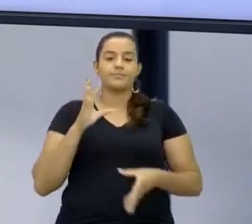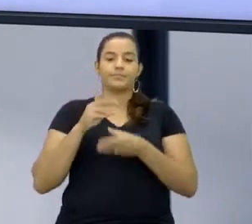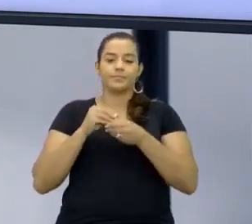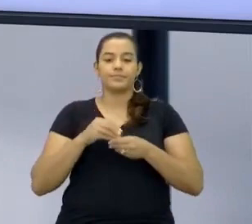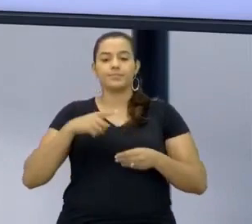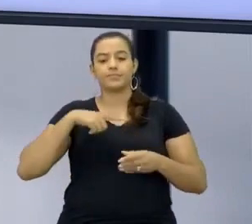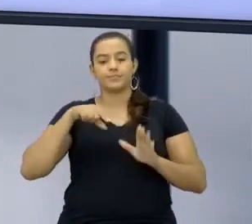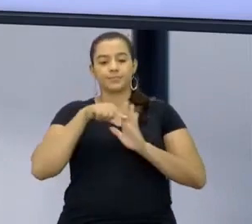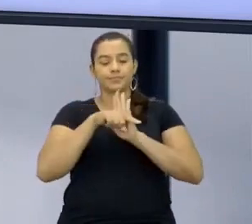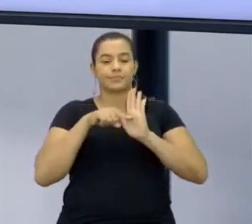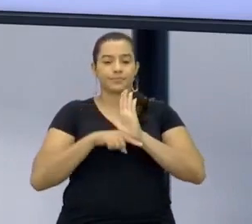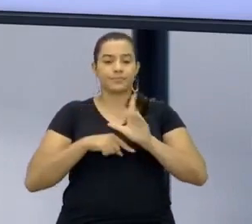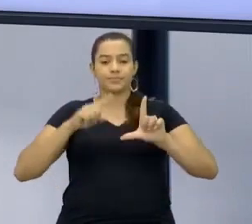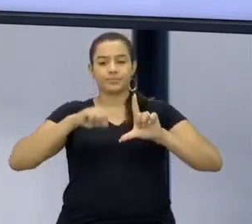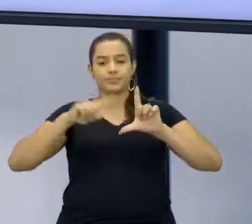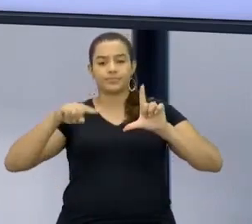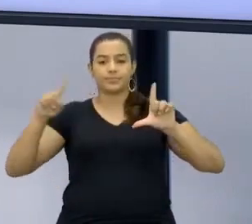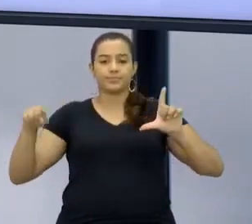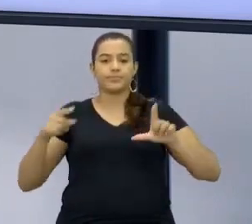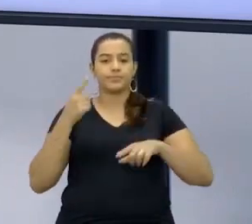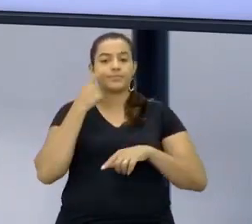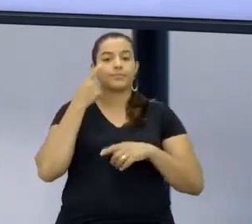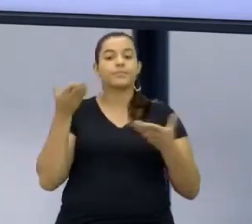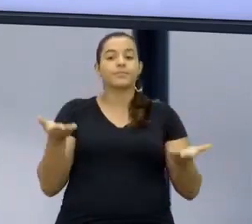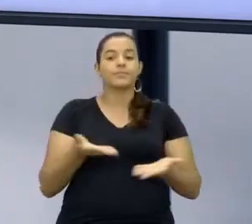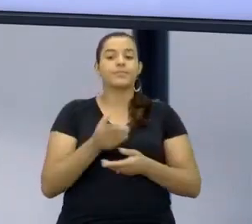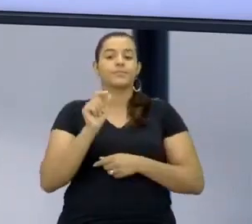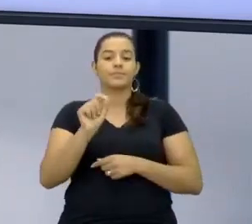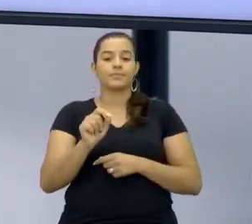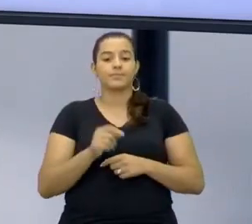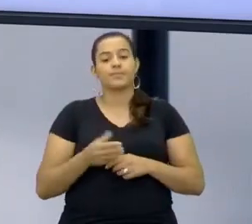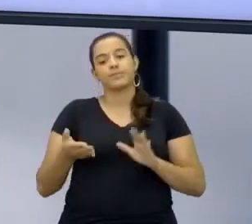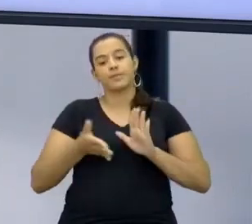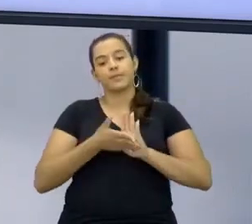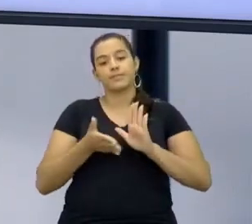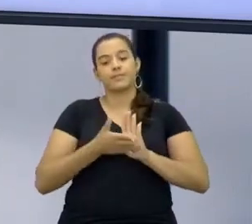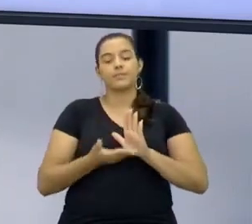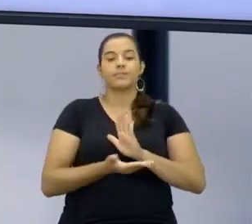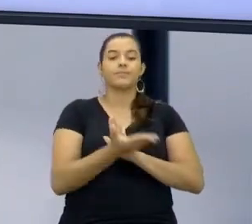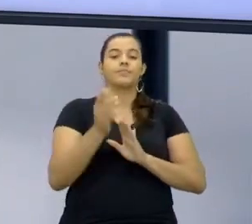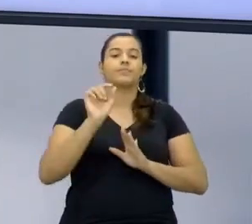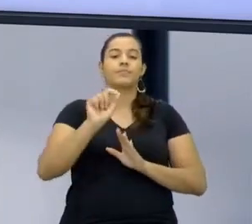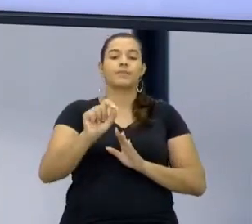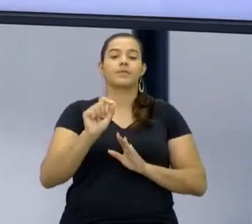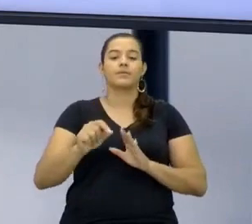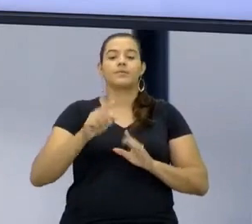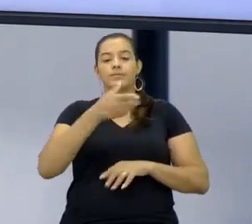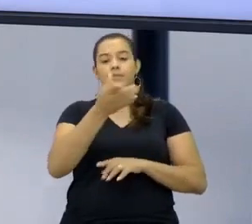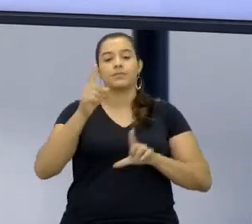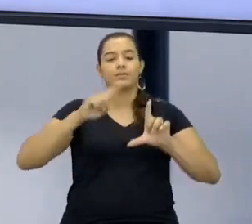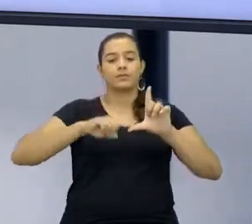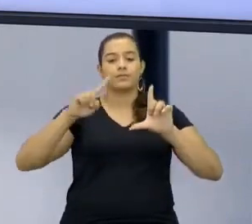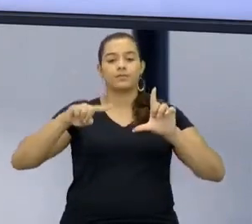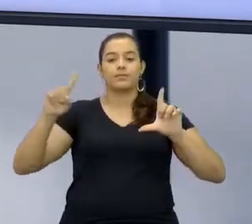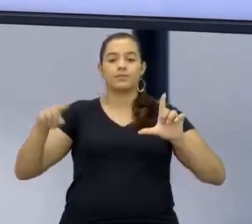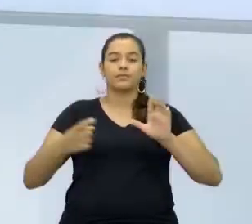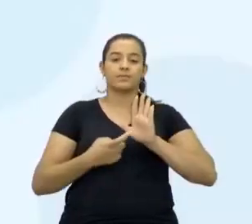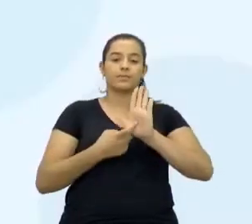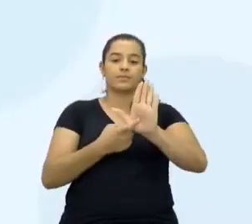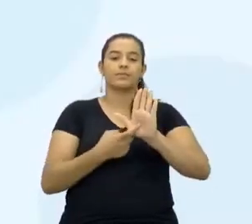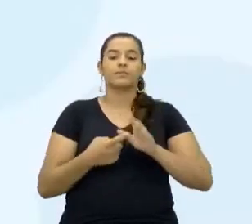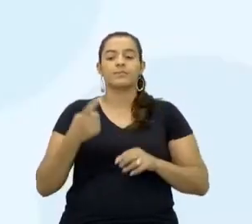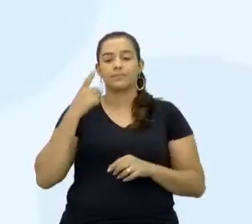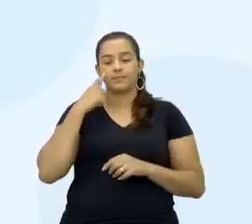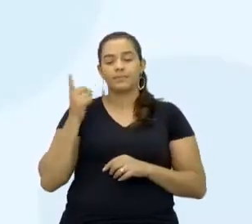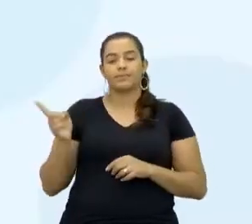sobre análise de gráfico. Adivinha o que a gente vai fazer agora? A proposta para vocês é fazer gráfico. Olha aí na telinha o que eu vou deixar para